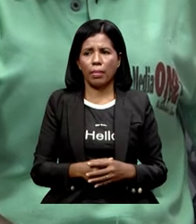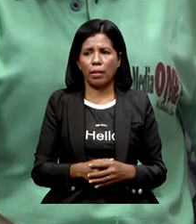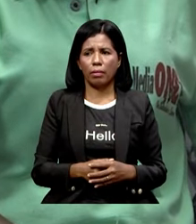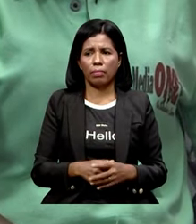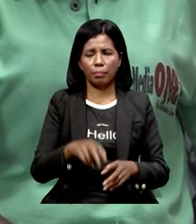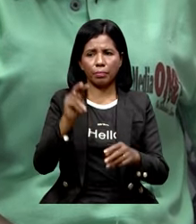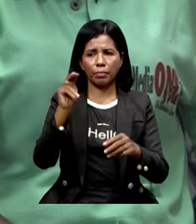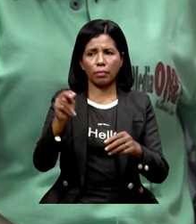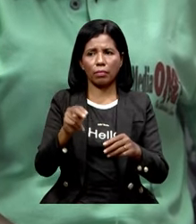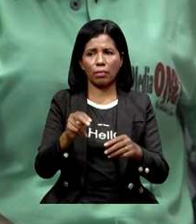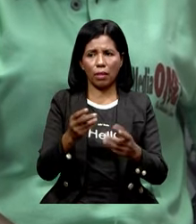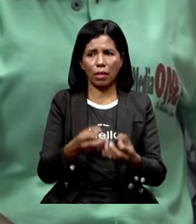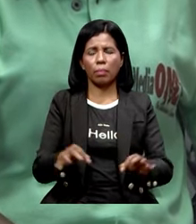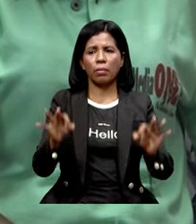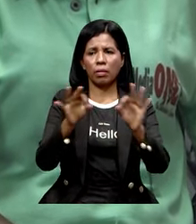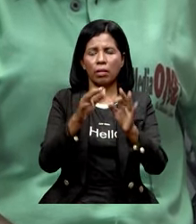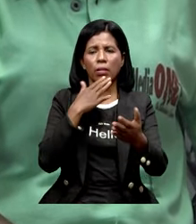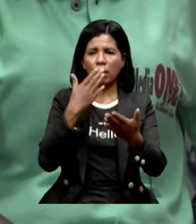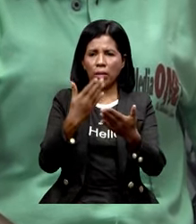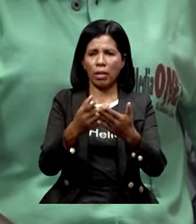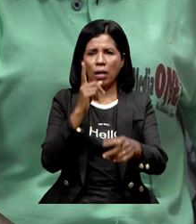linha importância de uma dia que maga